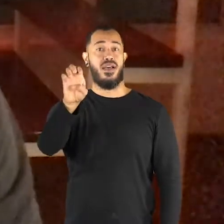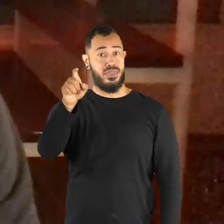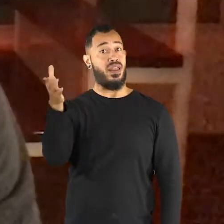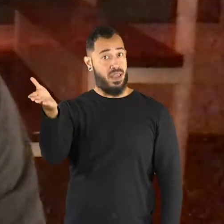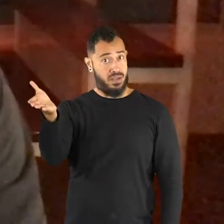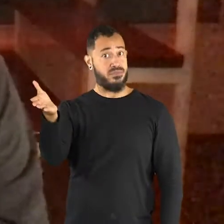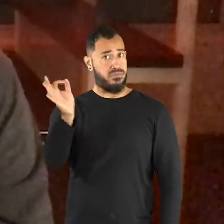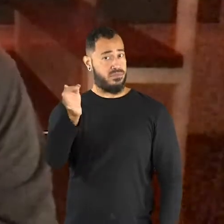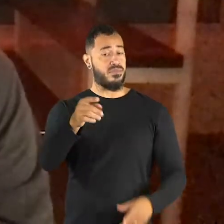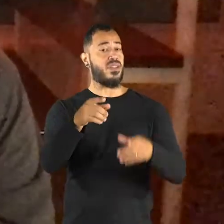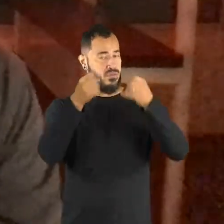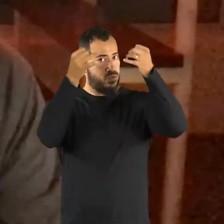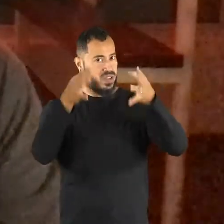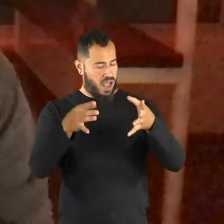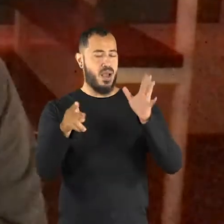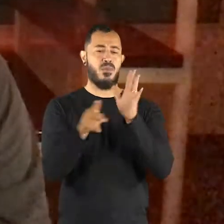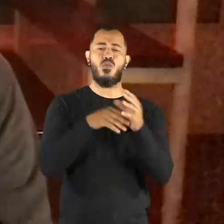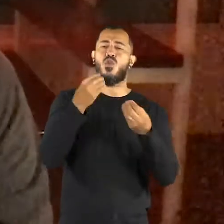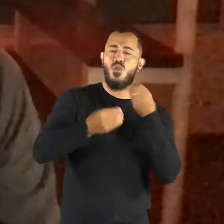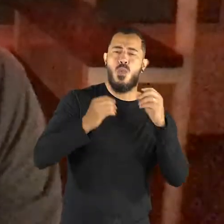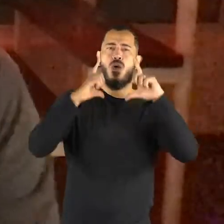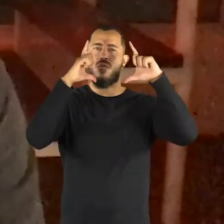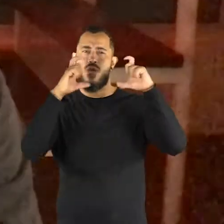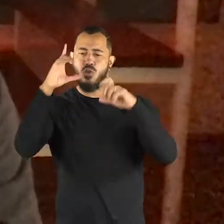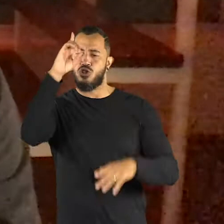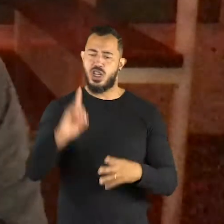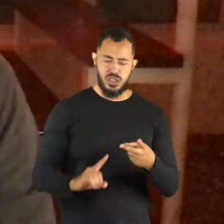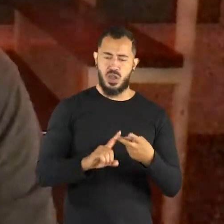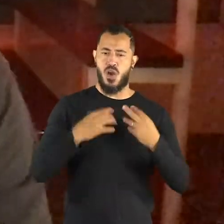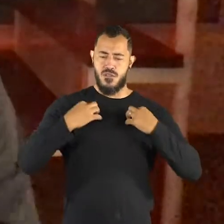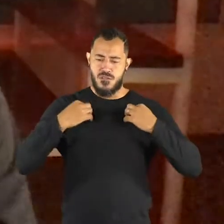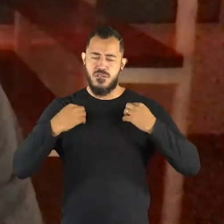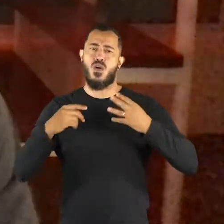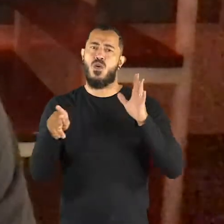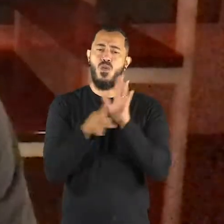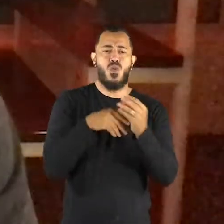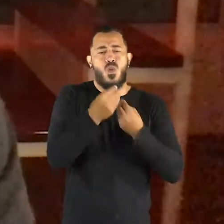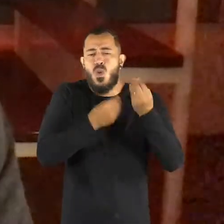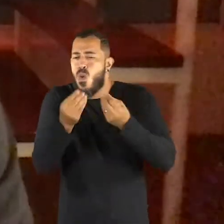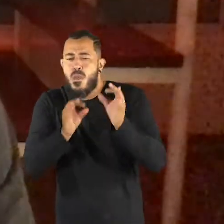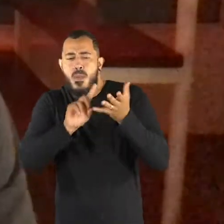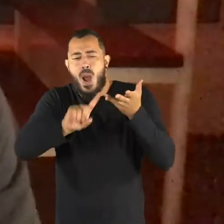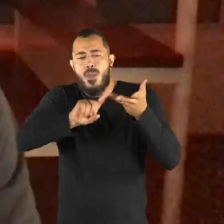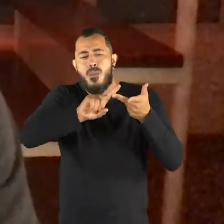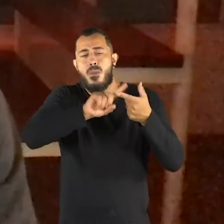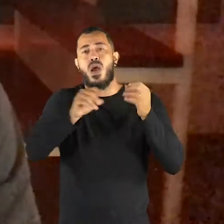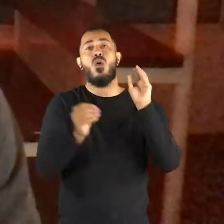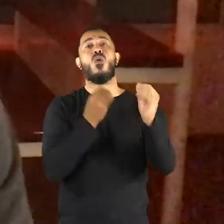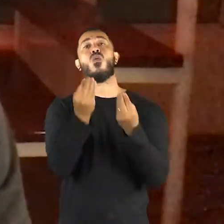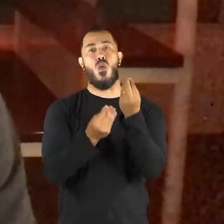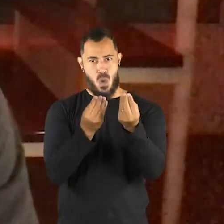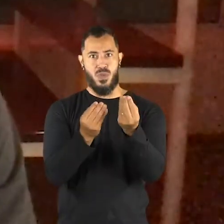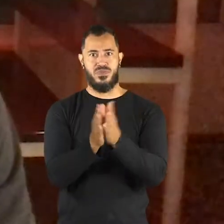sobre referências, sobre direção de fotografia, sobre direção de arte, sobre figurino, sobre visita de locação, sobre como construir o roteiro.